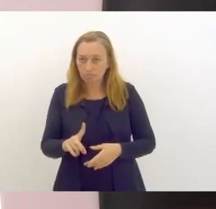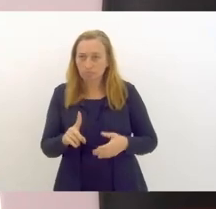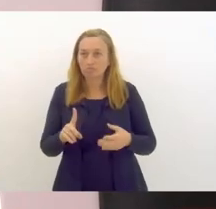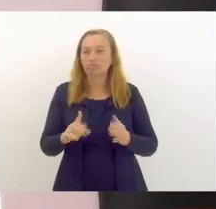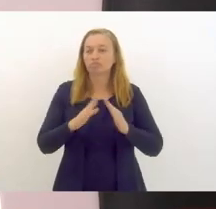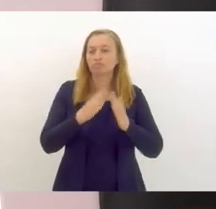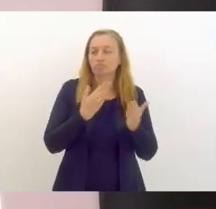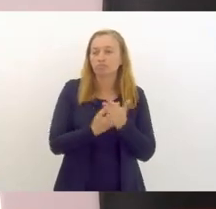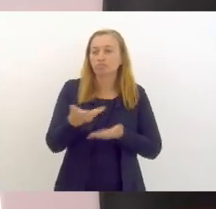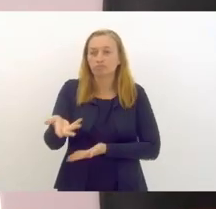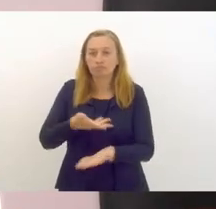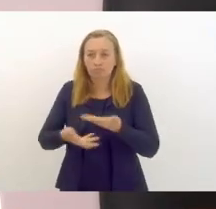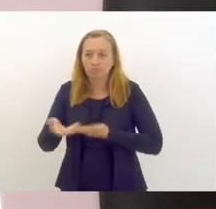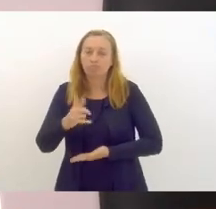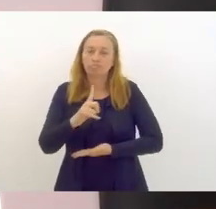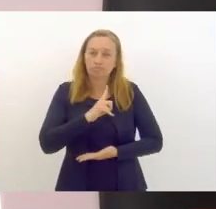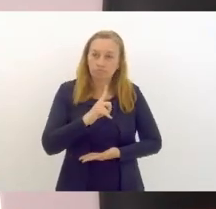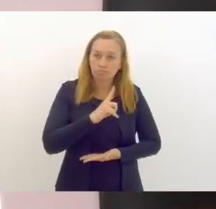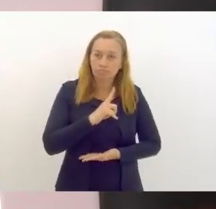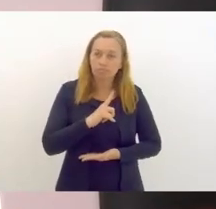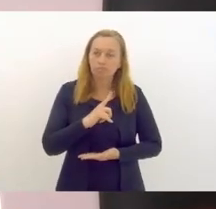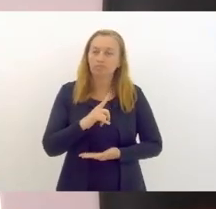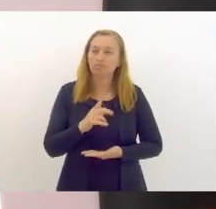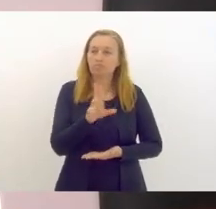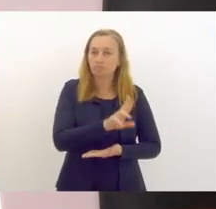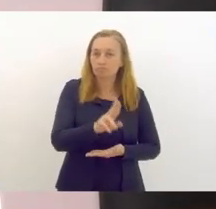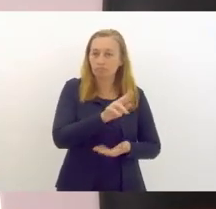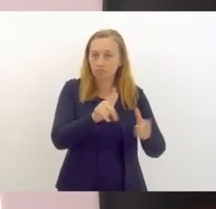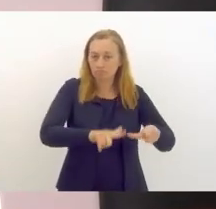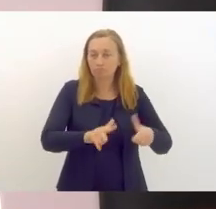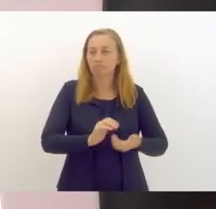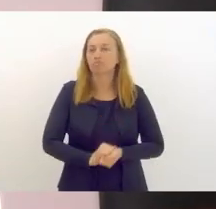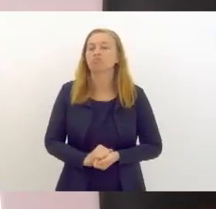escola compartilhada tem, né, em usufruir daquele espaço.